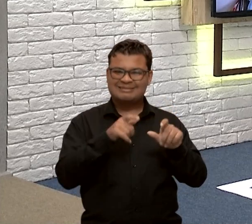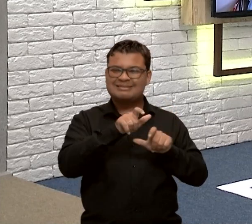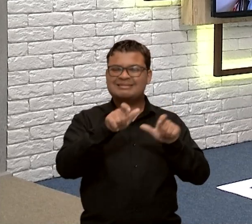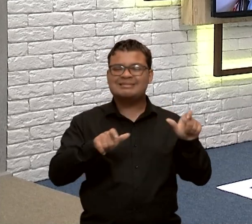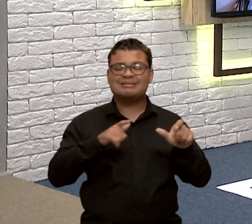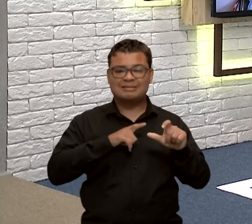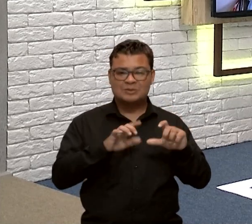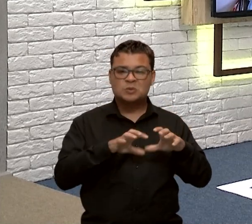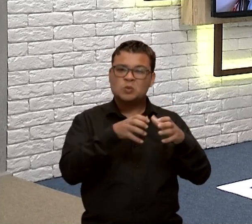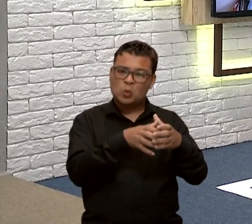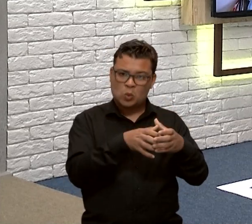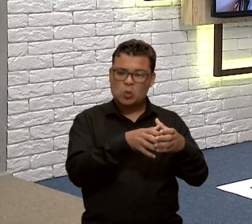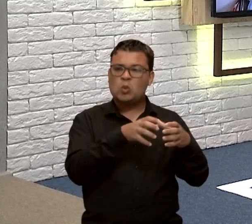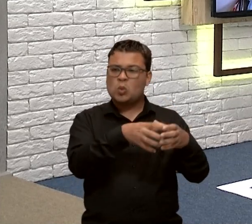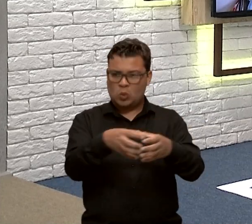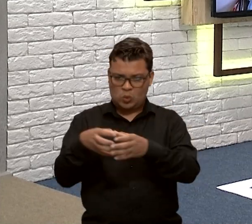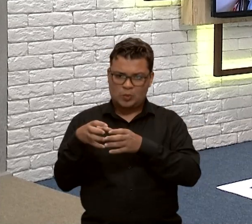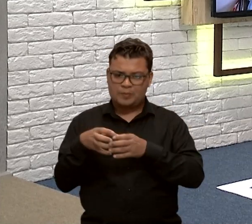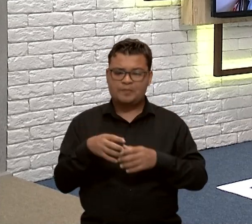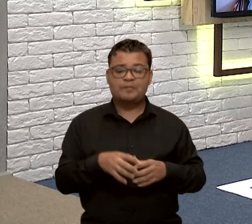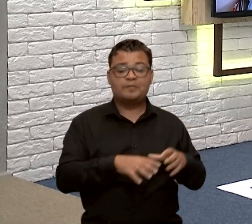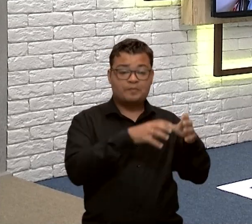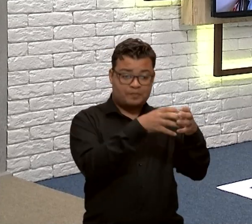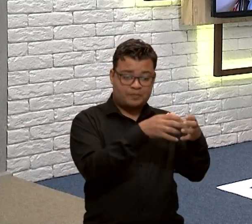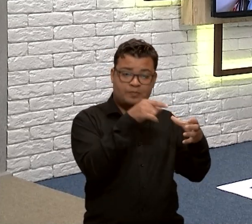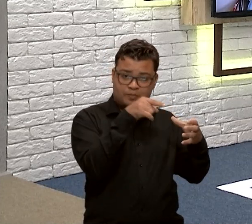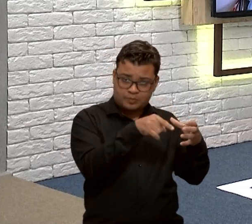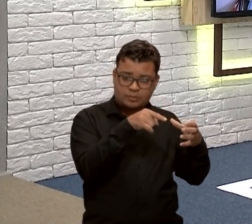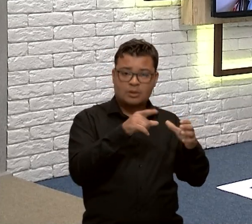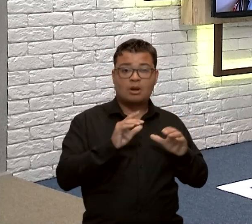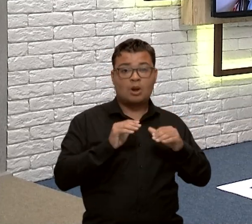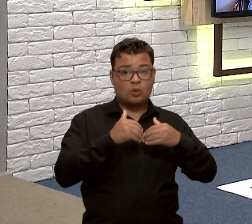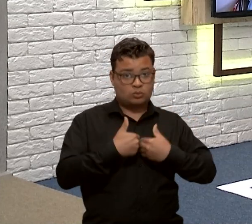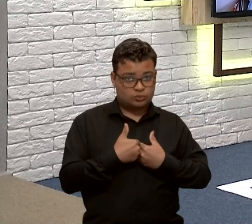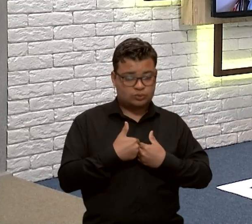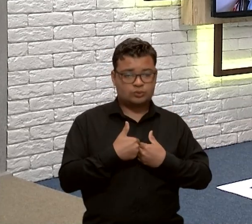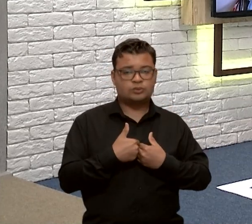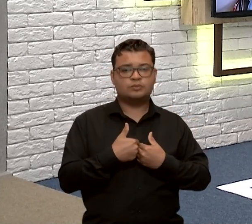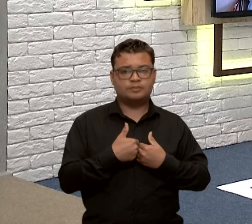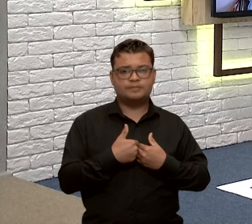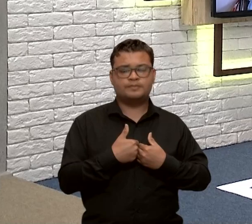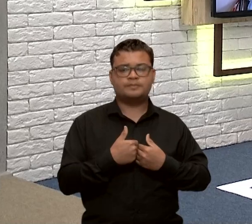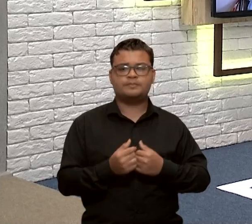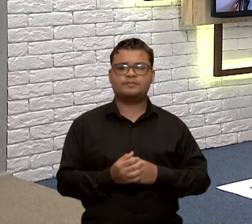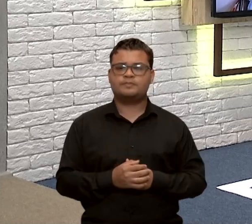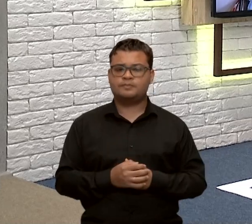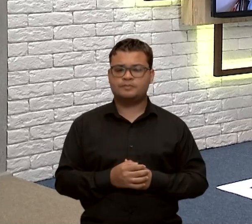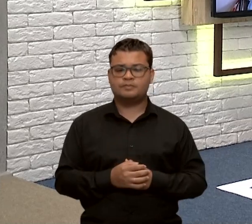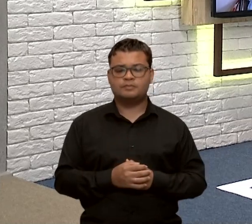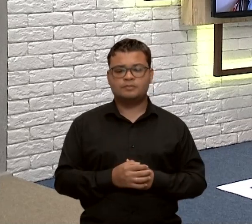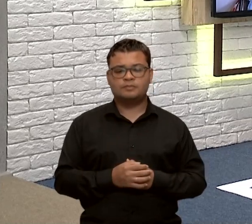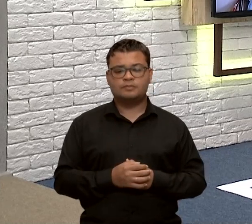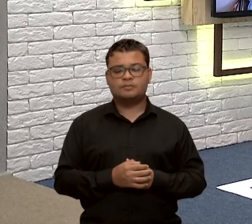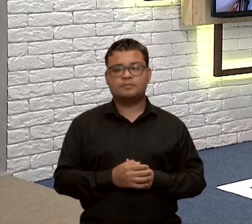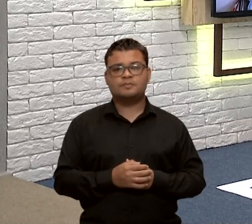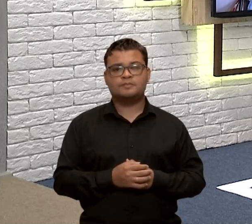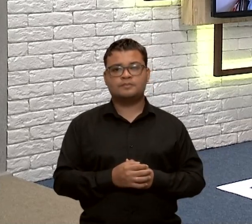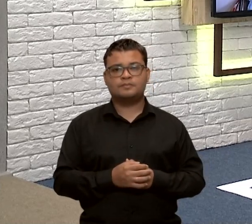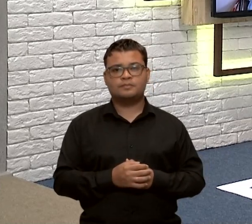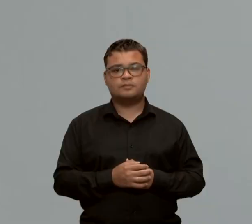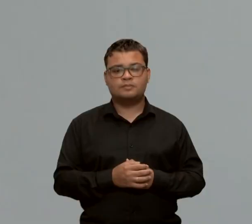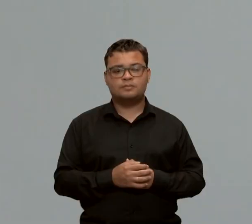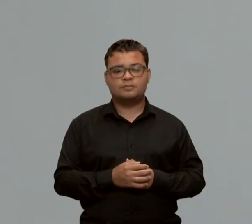alguns grupos. O grupo do transtorno do espectro autista, né, que conhecido popularmente como